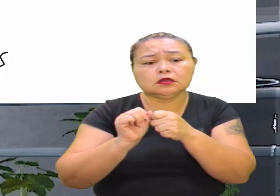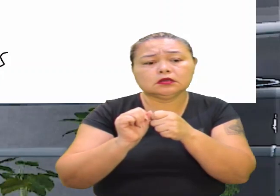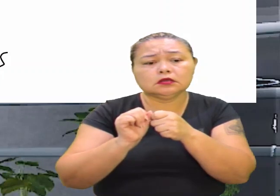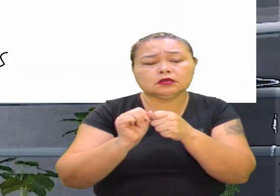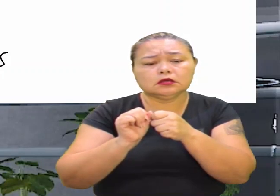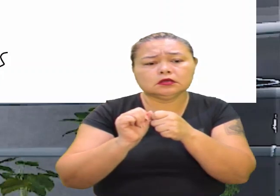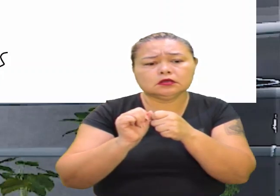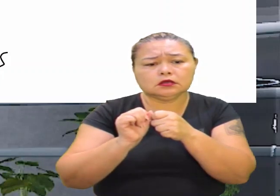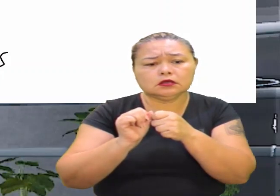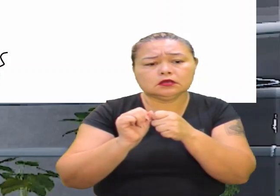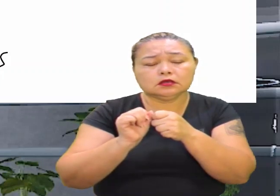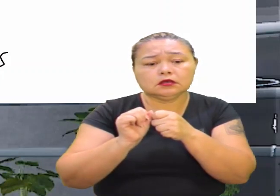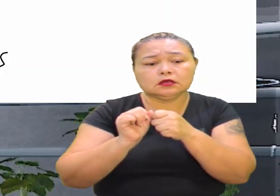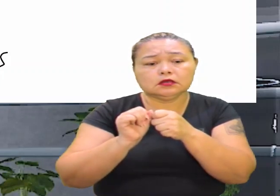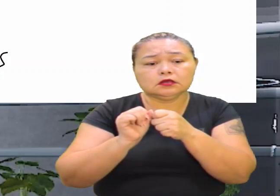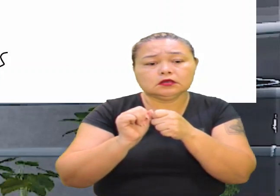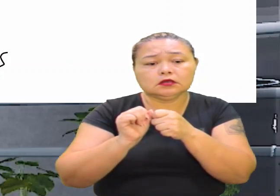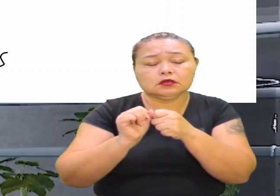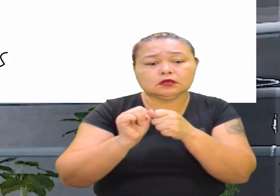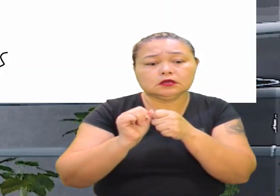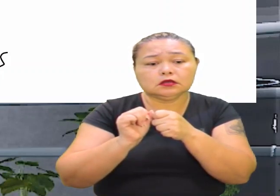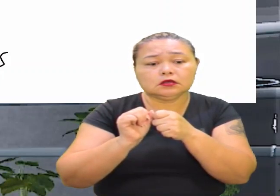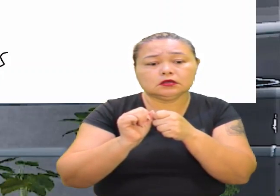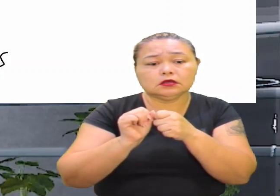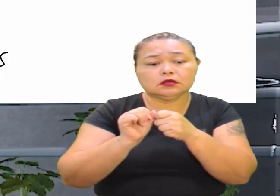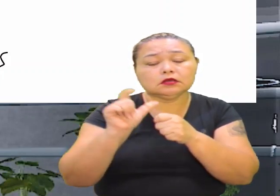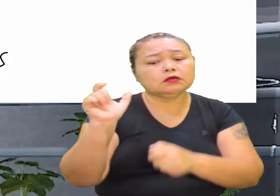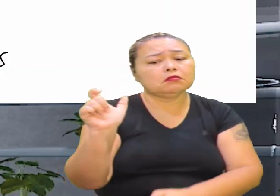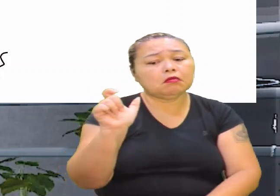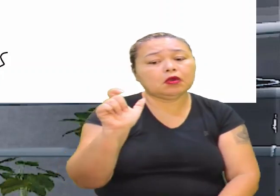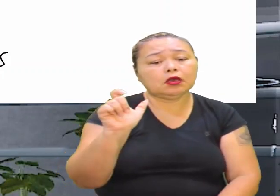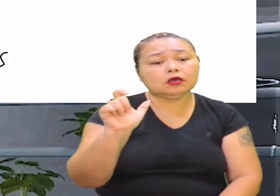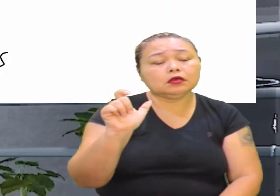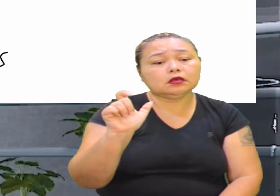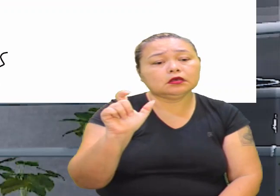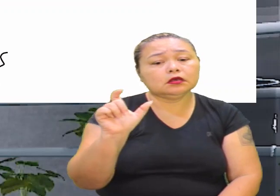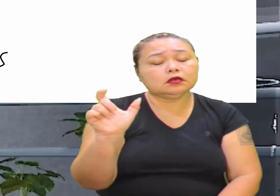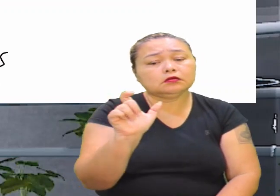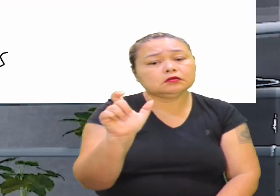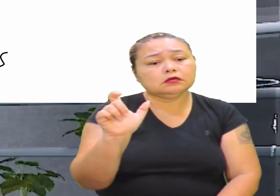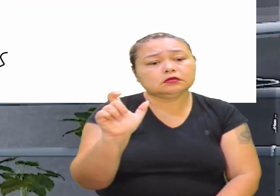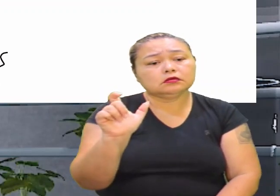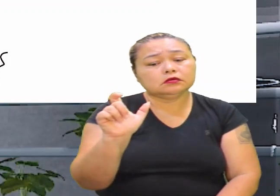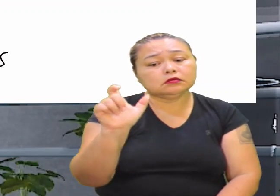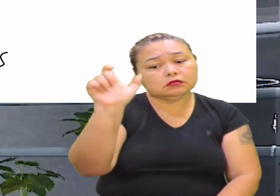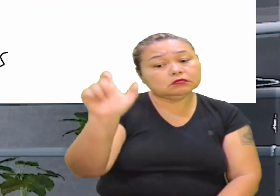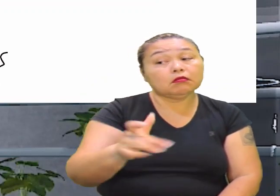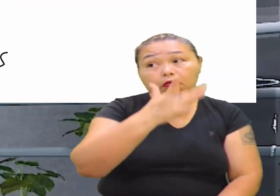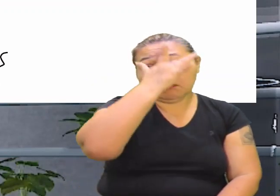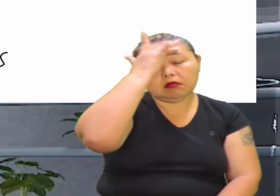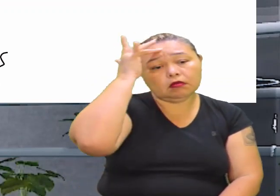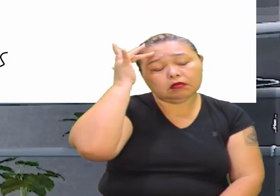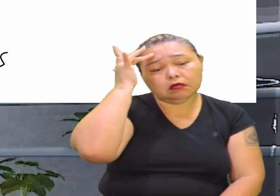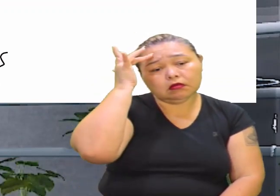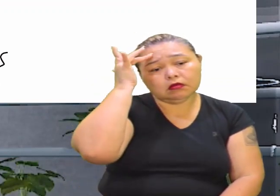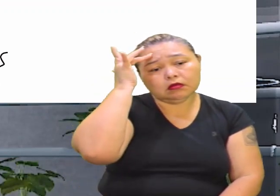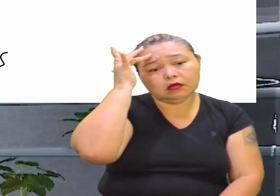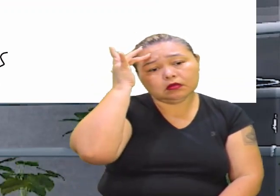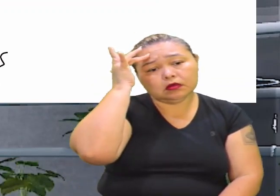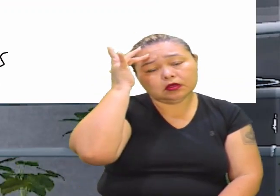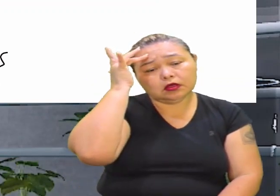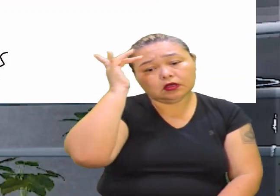G6PD. Uma deficiência, o nome é G6PD. O que é isso, professor? Tem pessoas que